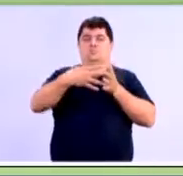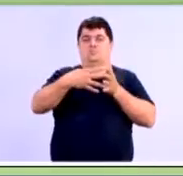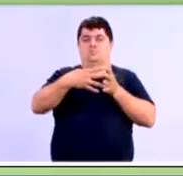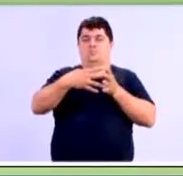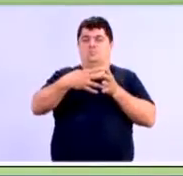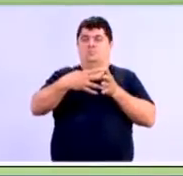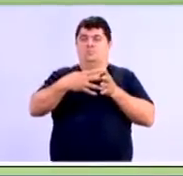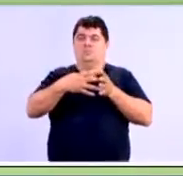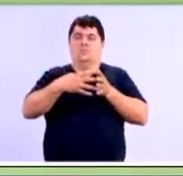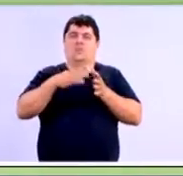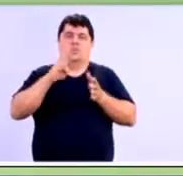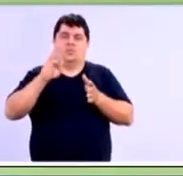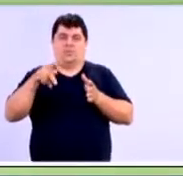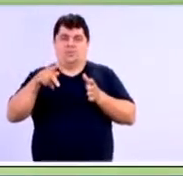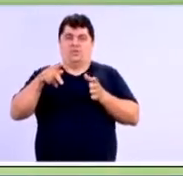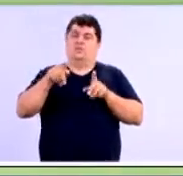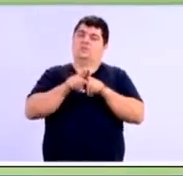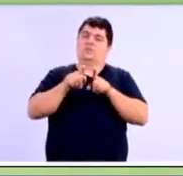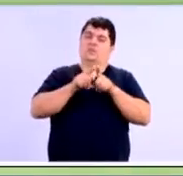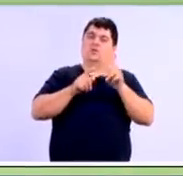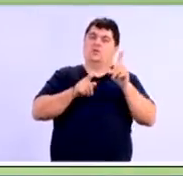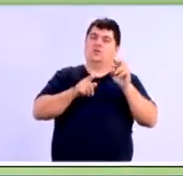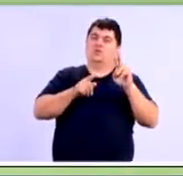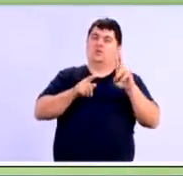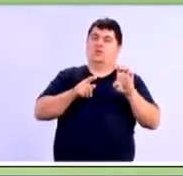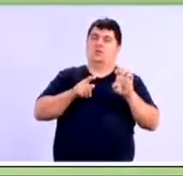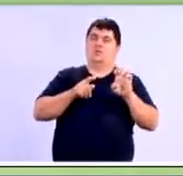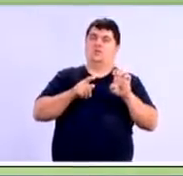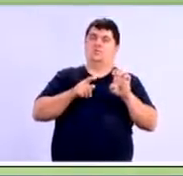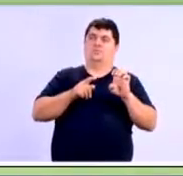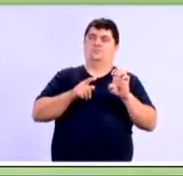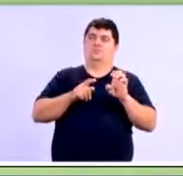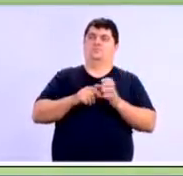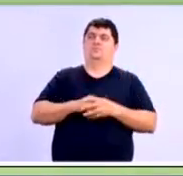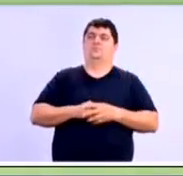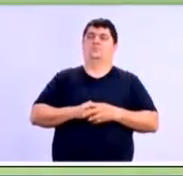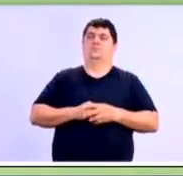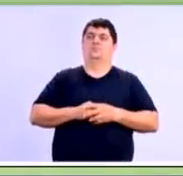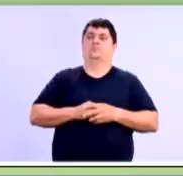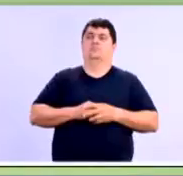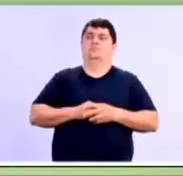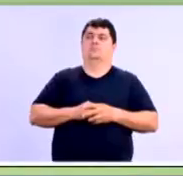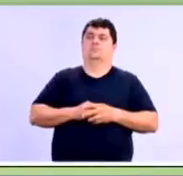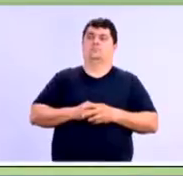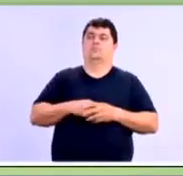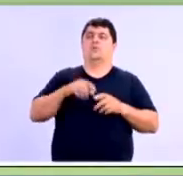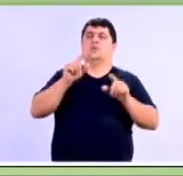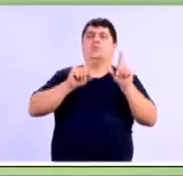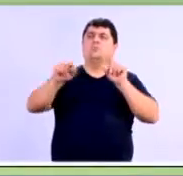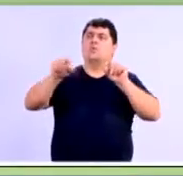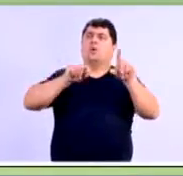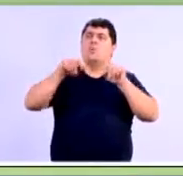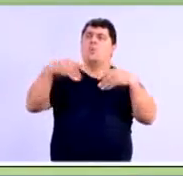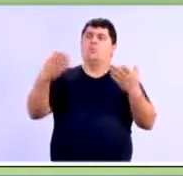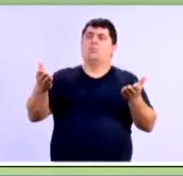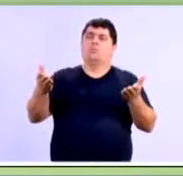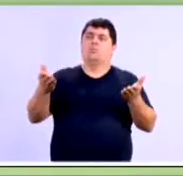um balanço patrimonial, né? Tá aqui o nosso balanço patrimonial. O que eu vou precisar desse balanço